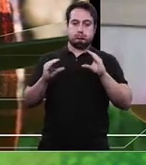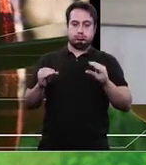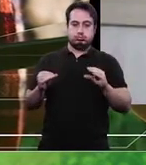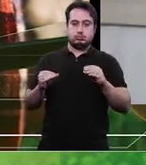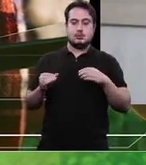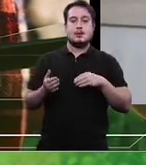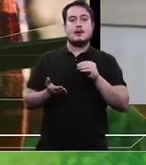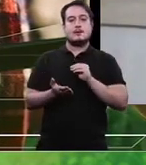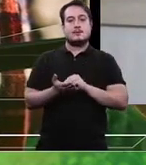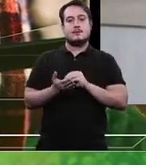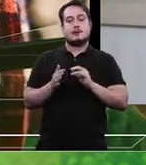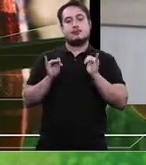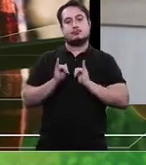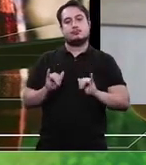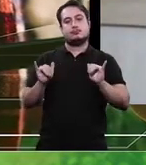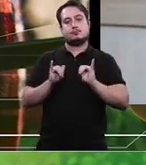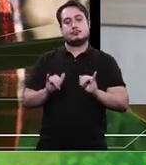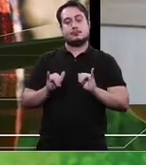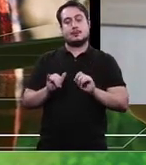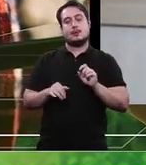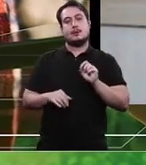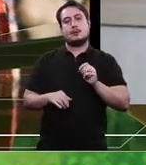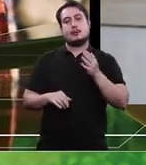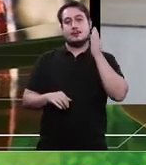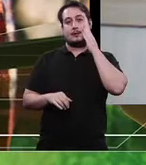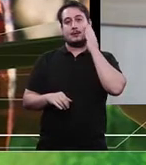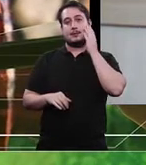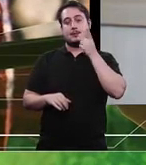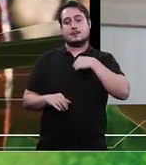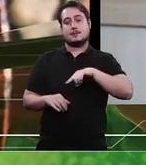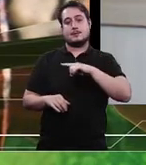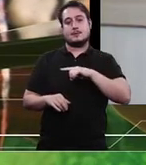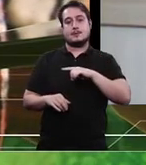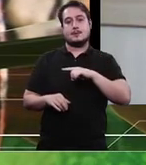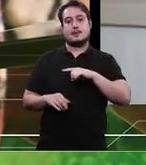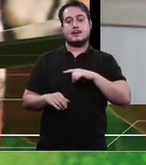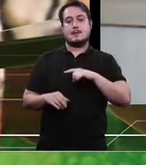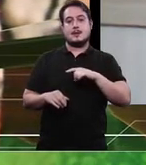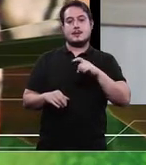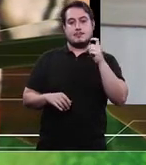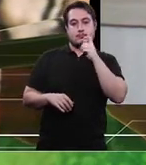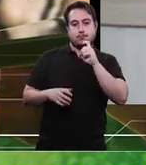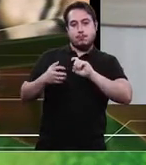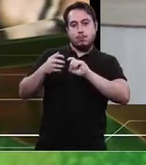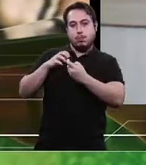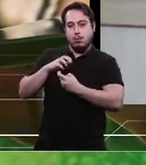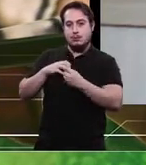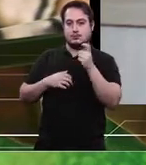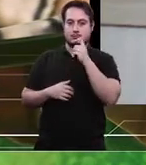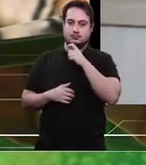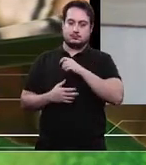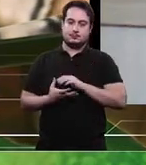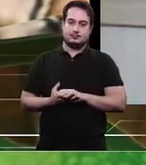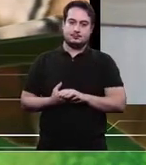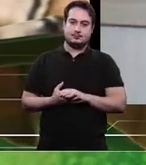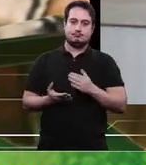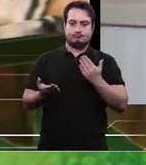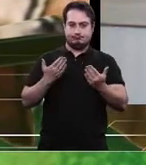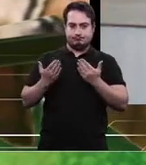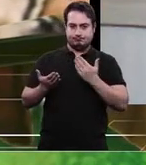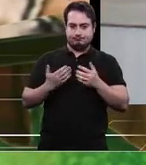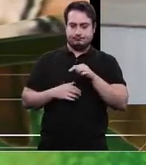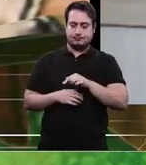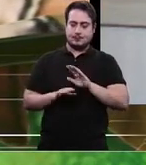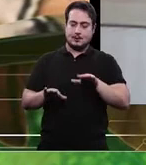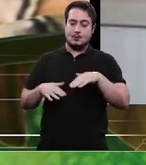de informações e, quiçá, uma boa parte de fake news, né? Contrapõe a fala do Nelson de novo,